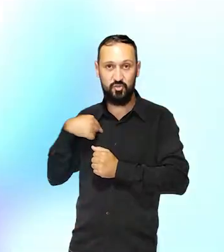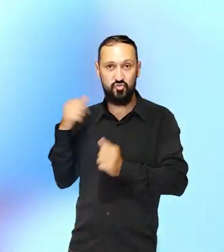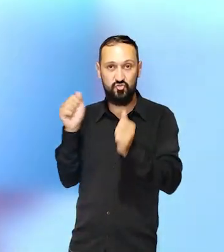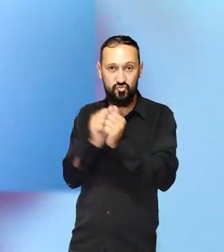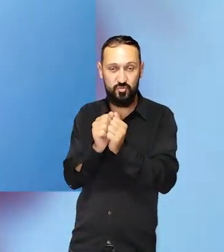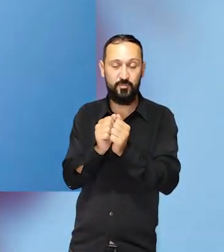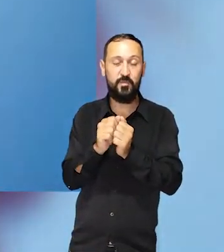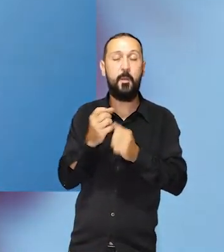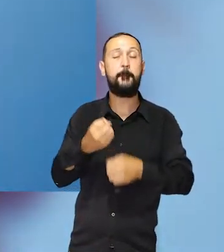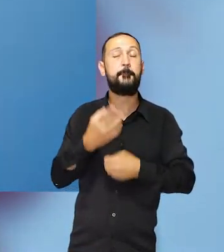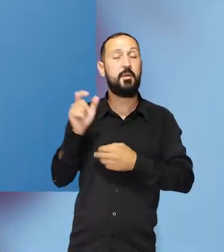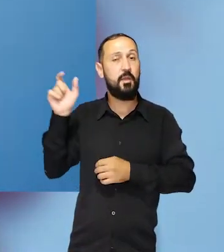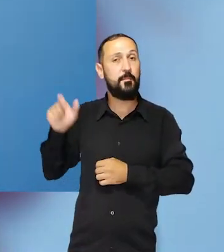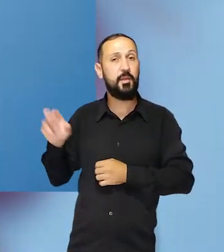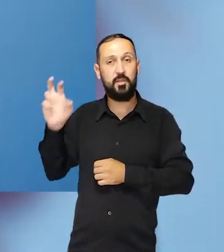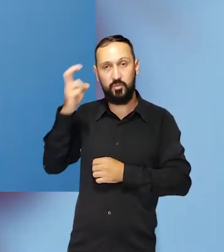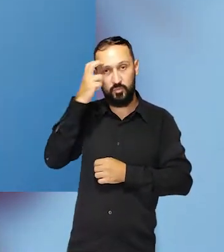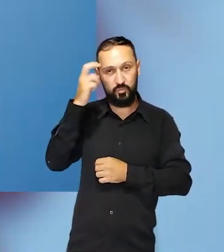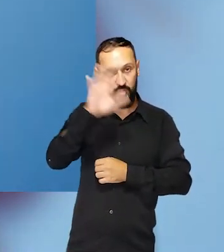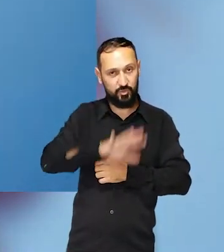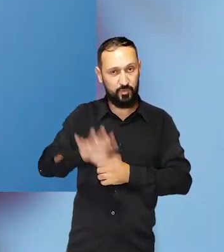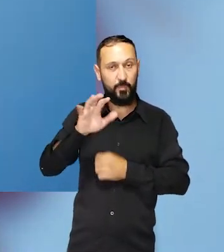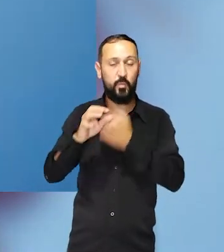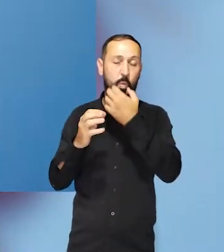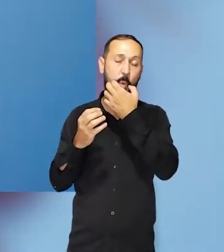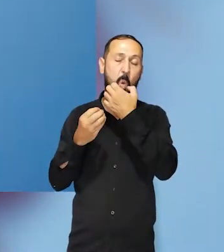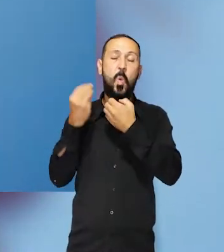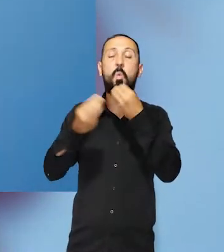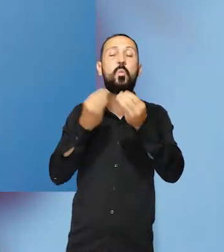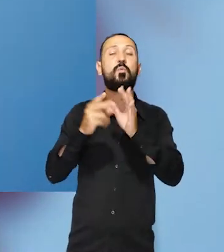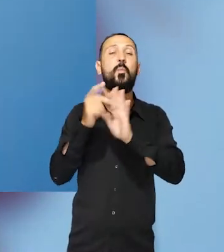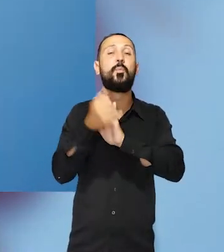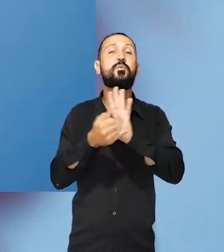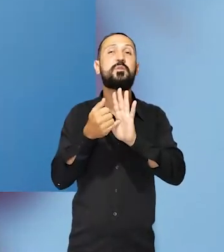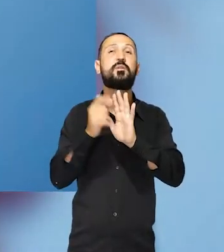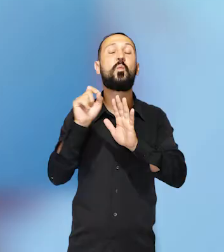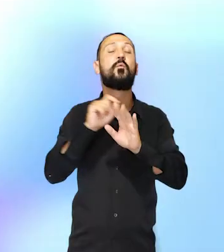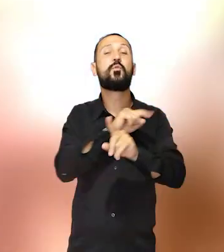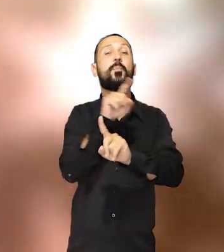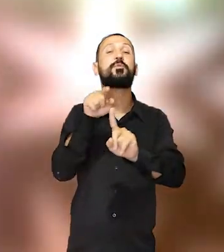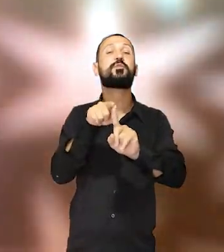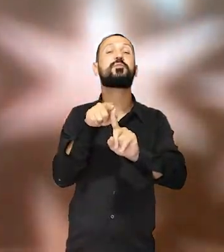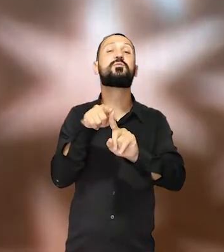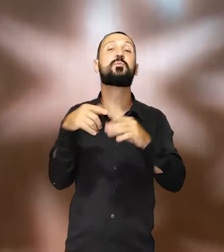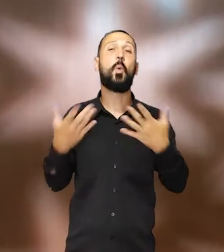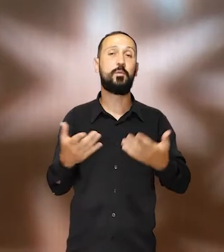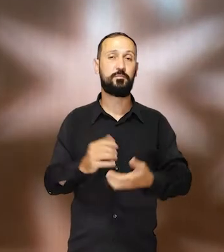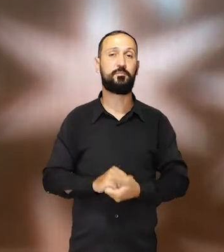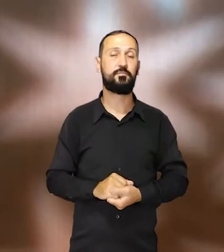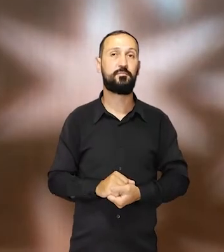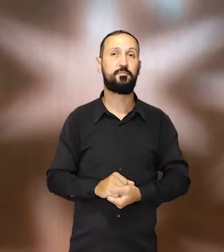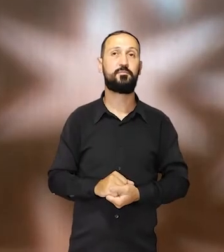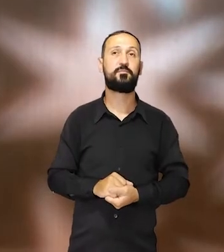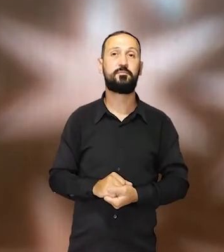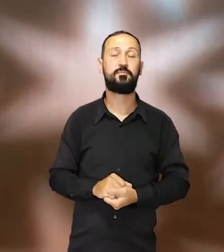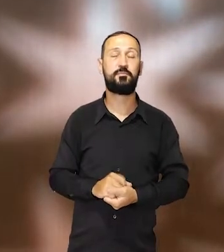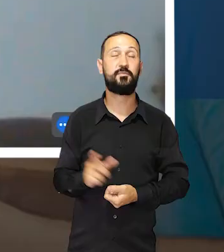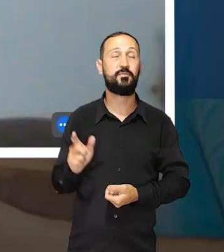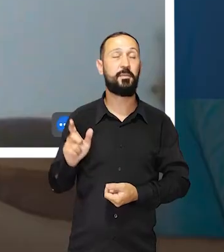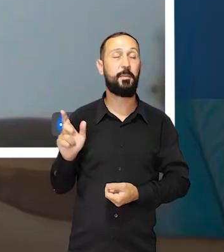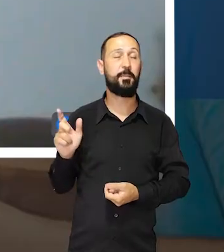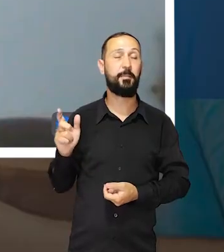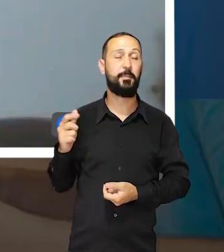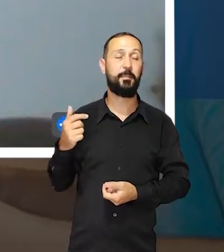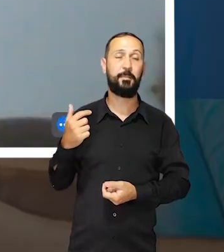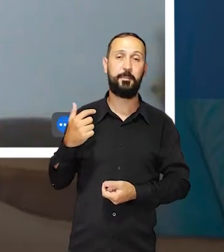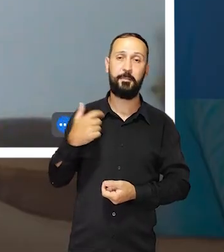Tetê Espíndola, outro expoente da nossa cultura regional. Como que surgiu o projeto e qual que foi o objetivo principal dele?